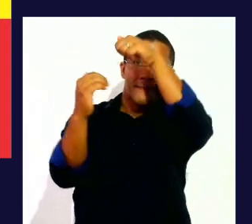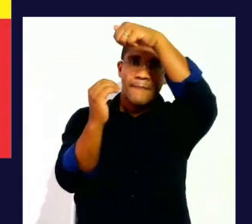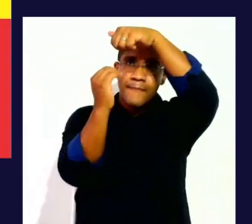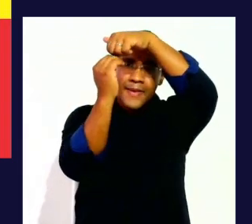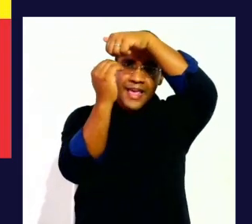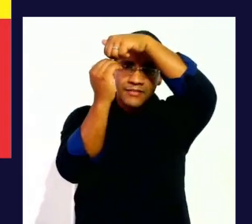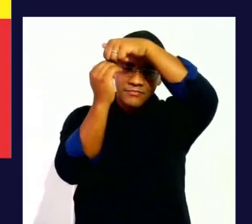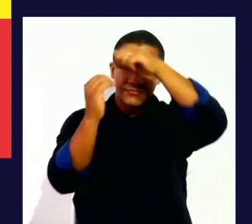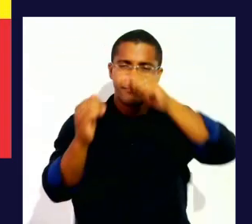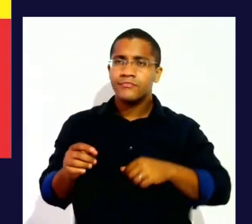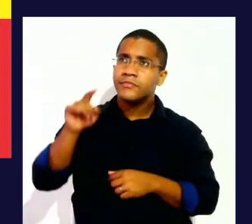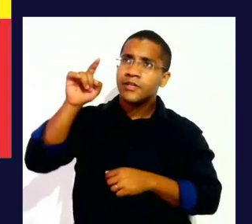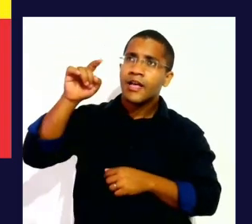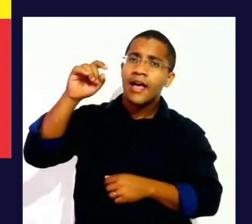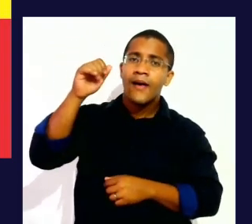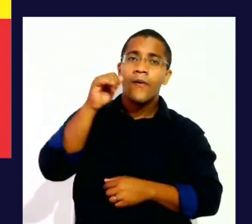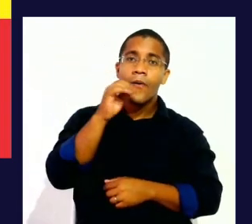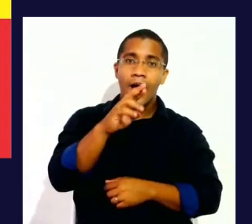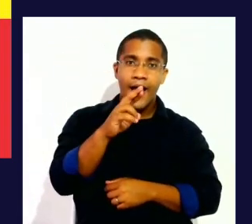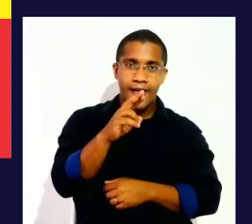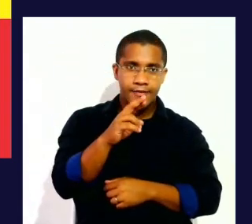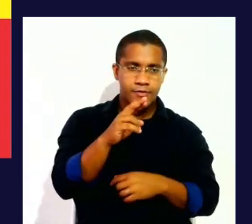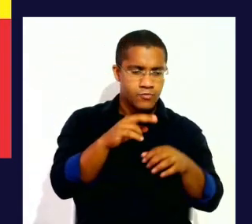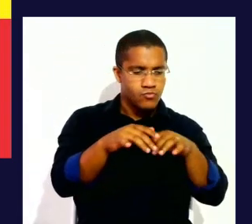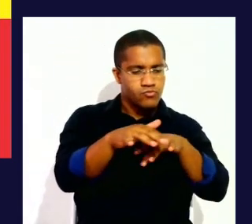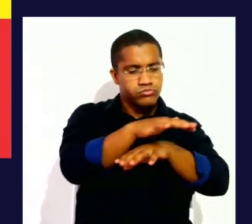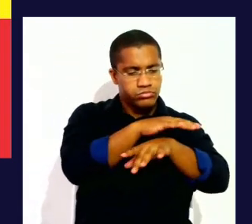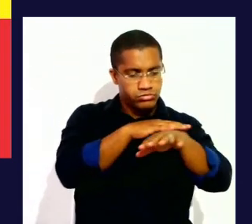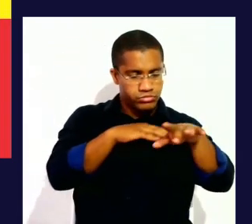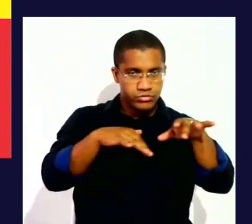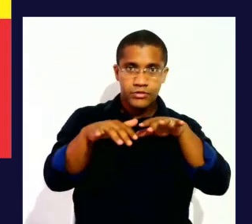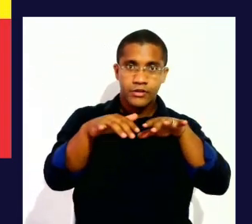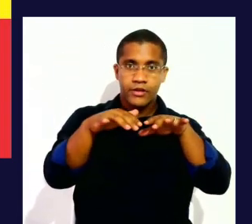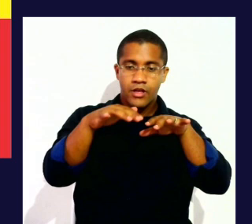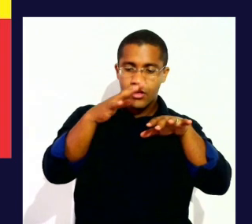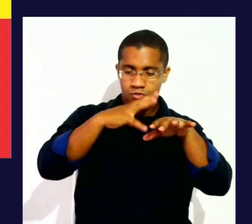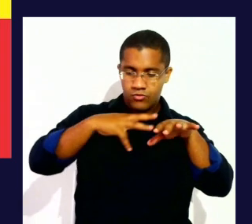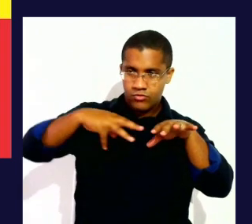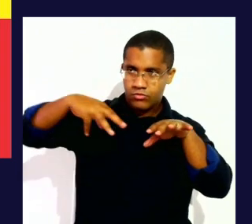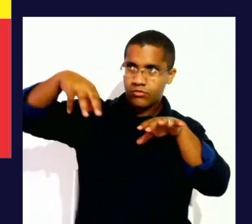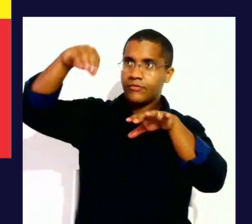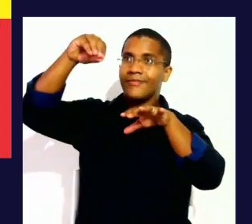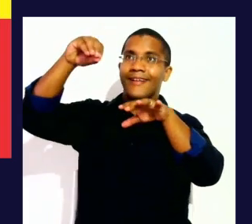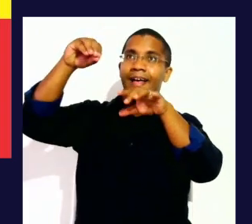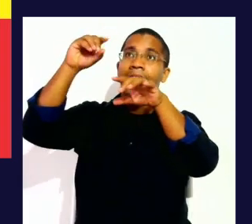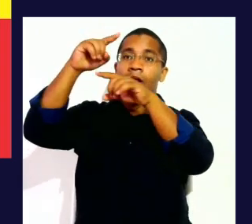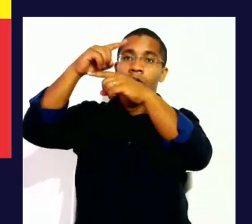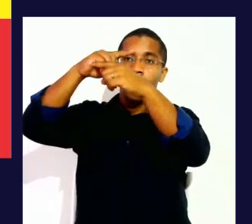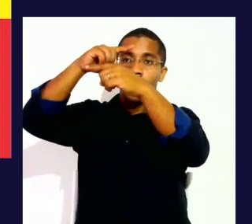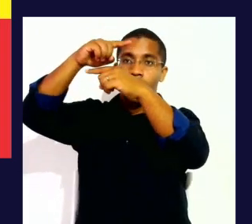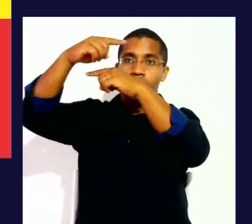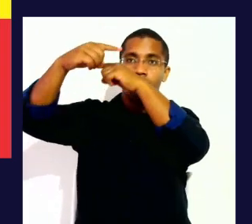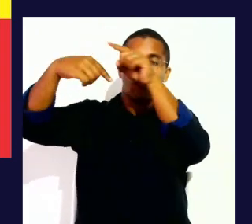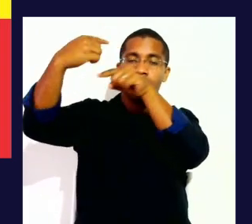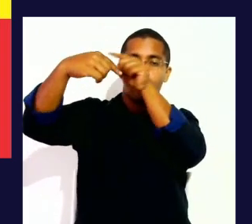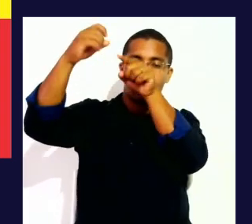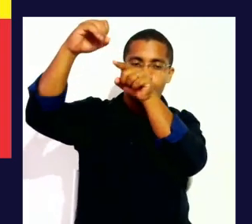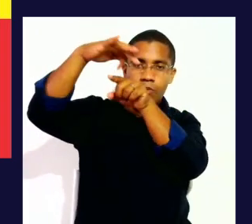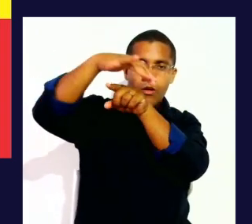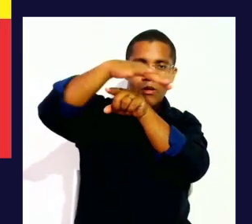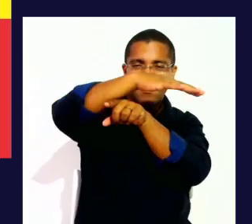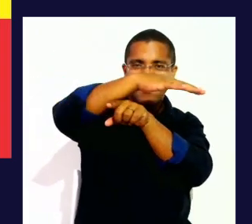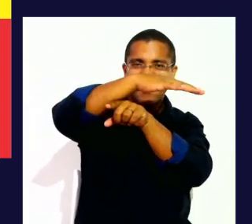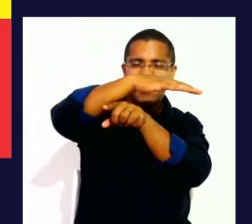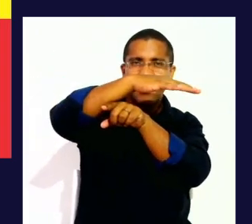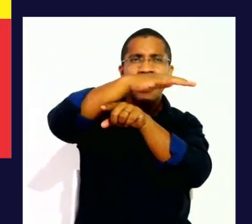que o ar, quando ele entra em contato com o ar-condicionado, ele vai se resfriar e descer, fazendo com que o